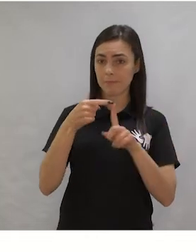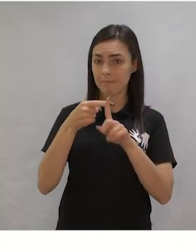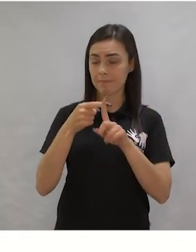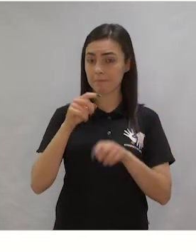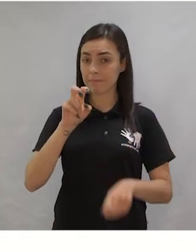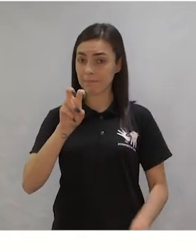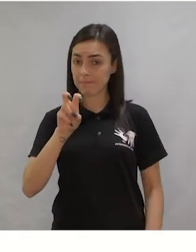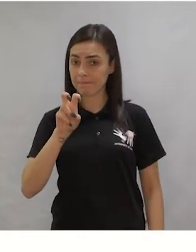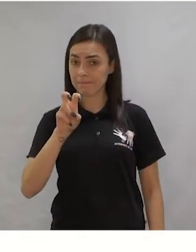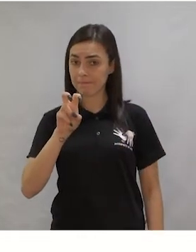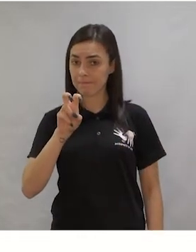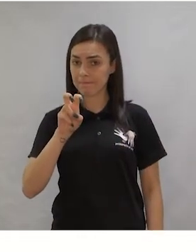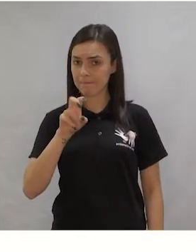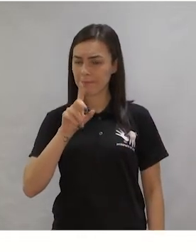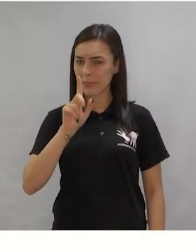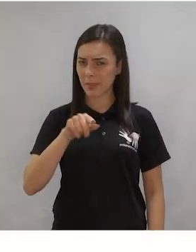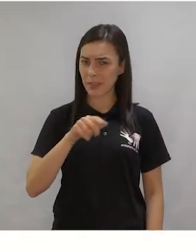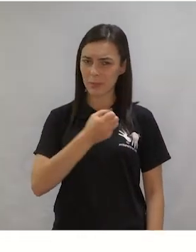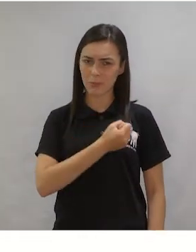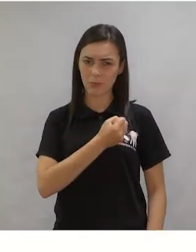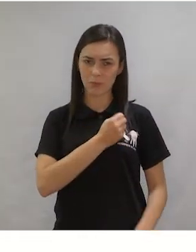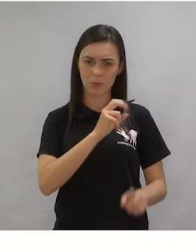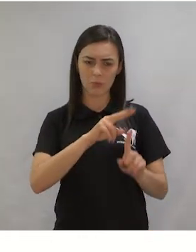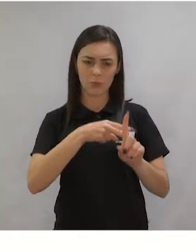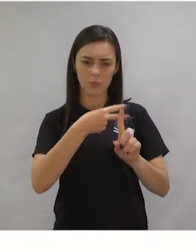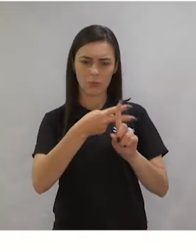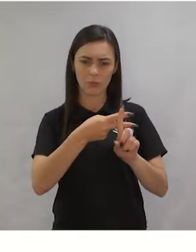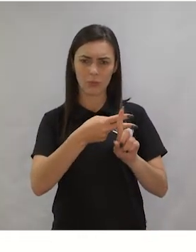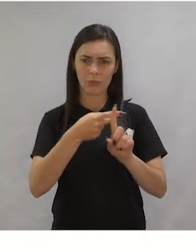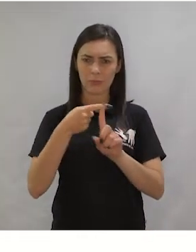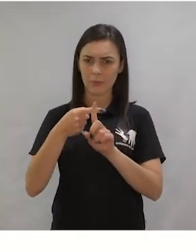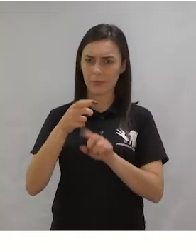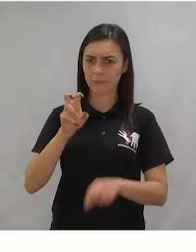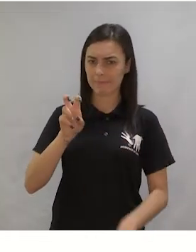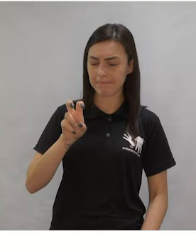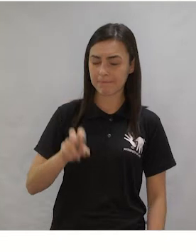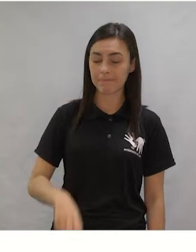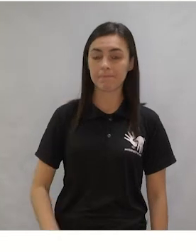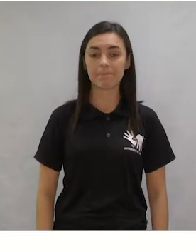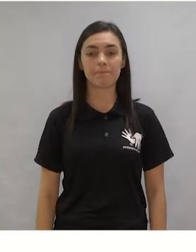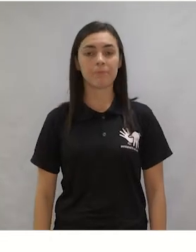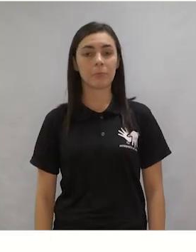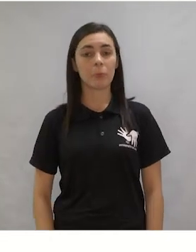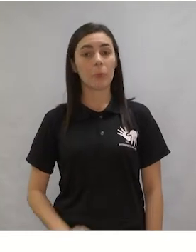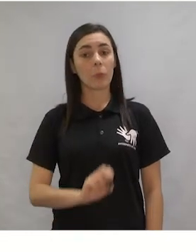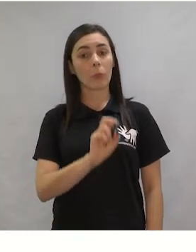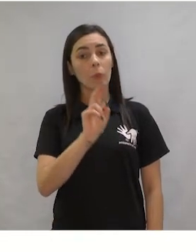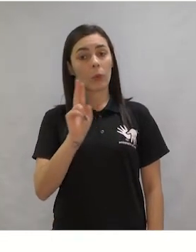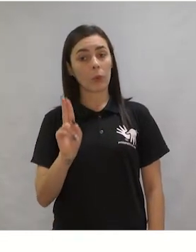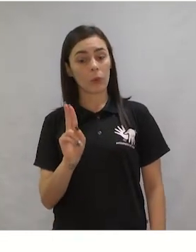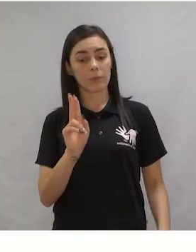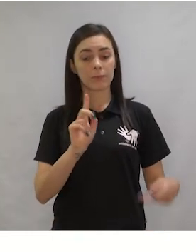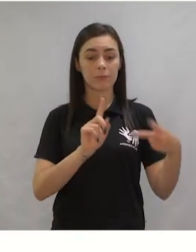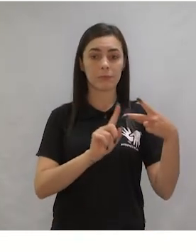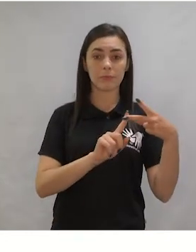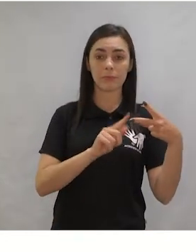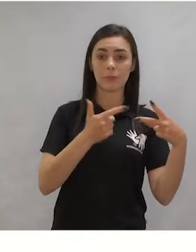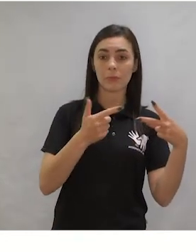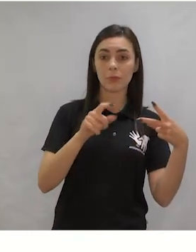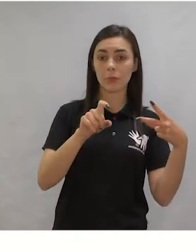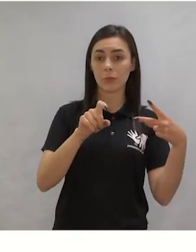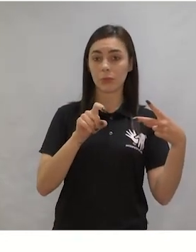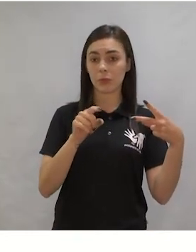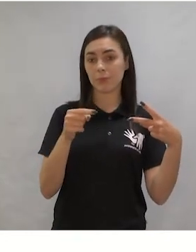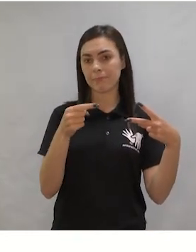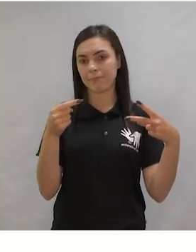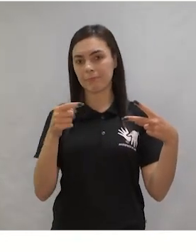2x mais 5, significa o dobro de um número somado 5? Ou será que é